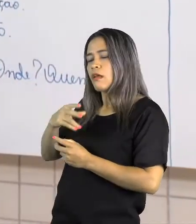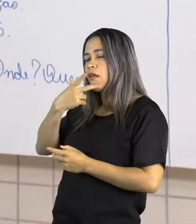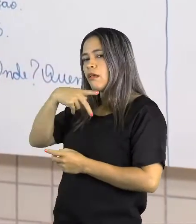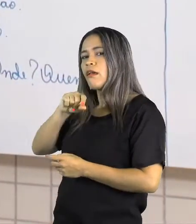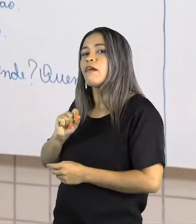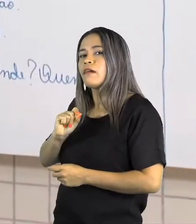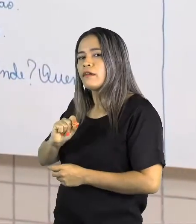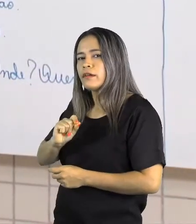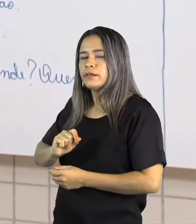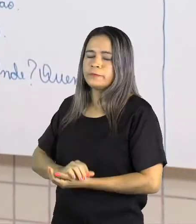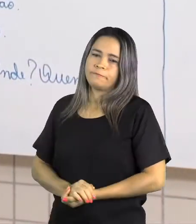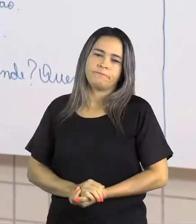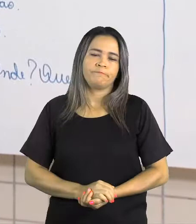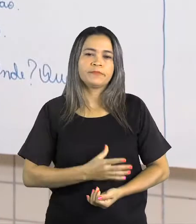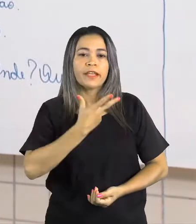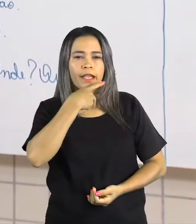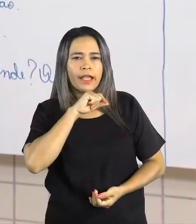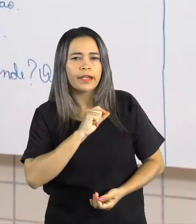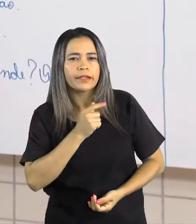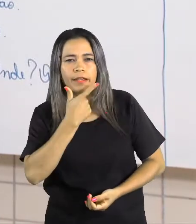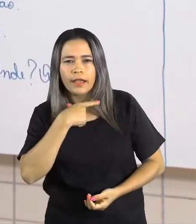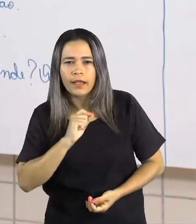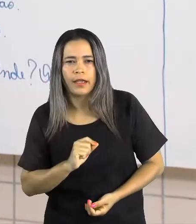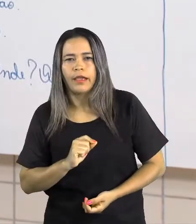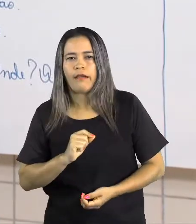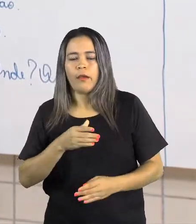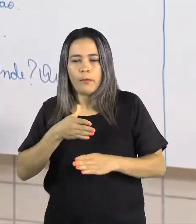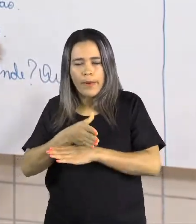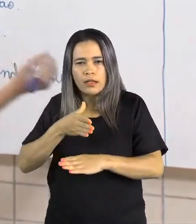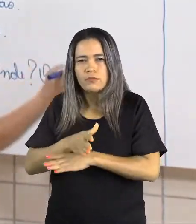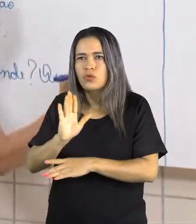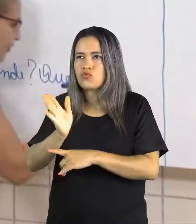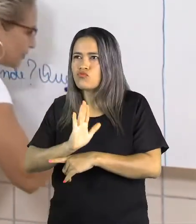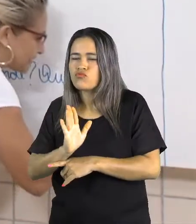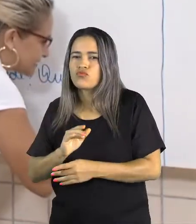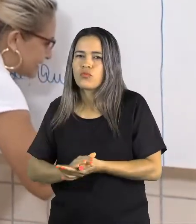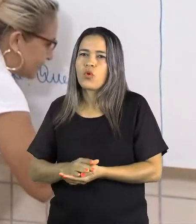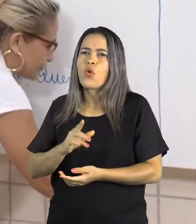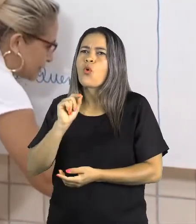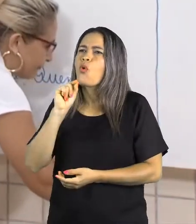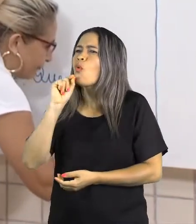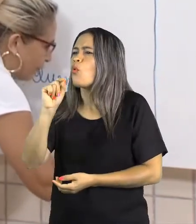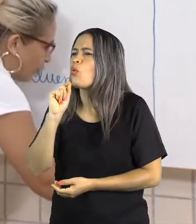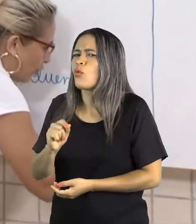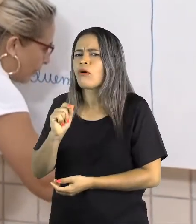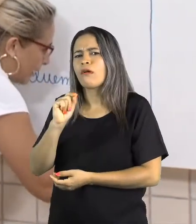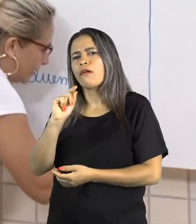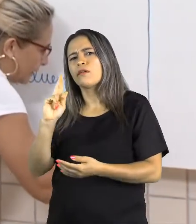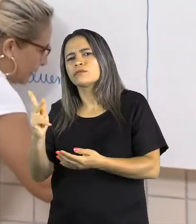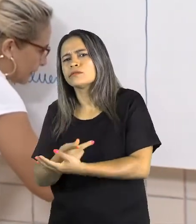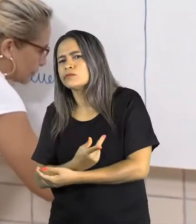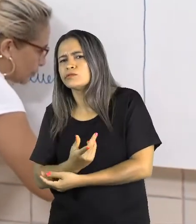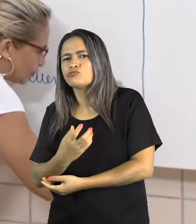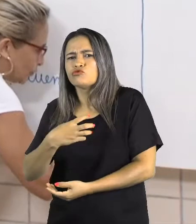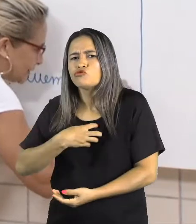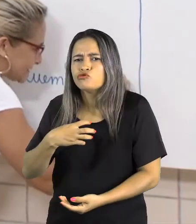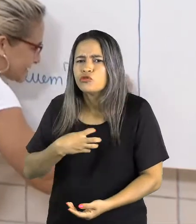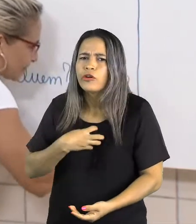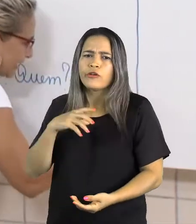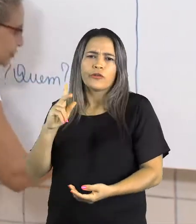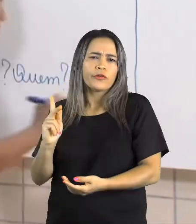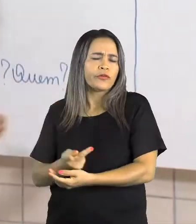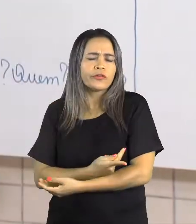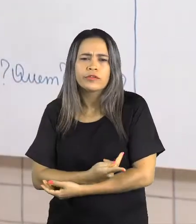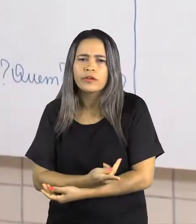Você não pode deixar de relatar quem participou do filme, o que aconteceu, de que forma. Tudo isso